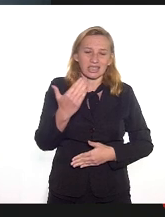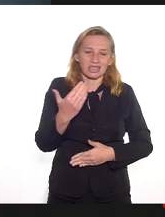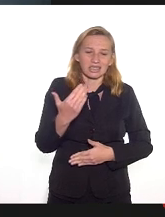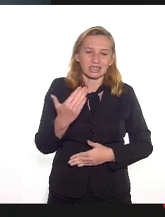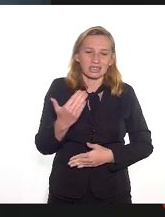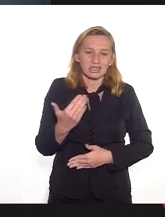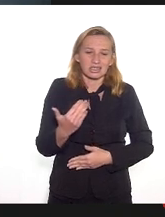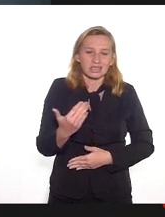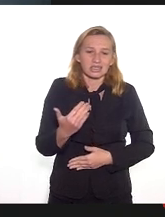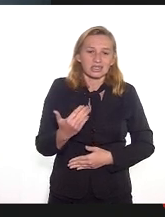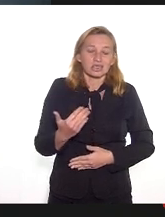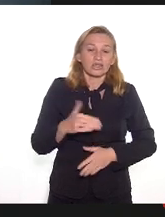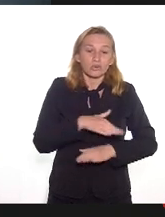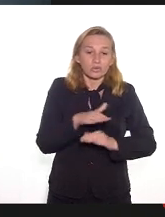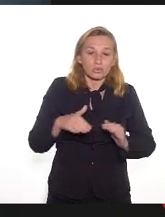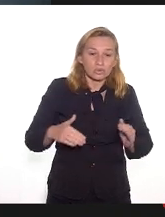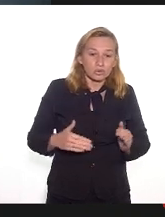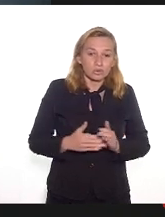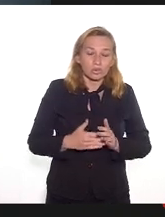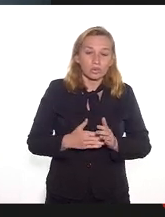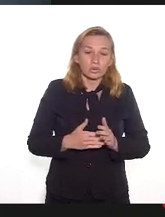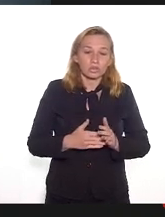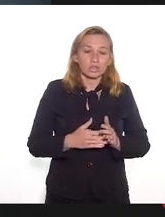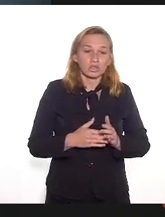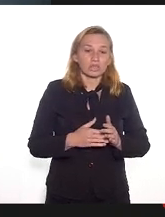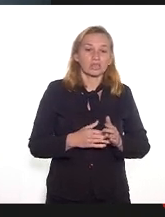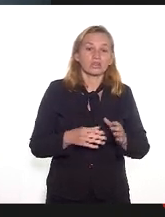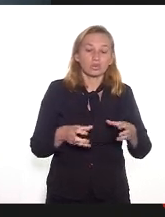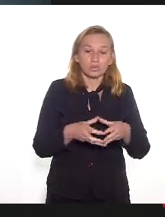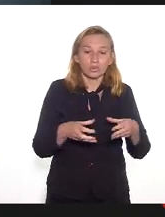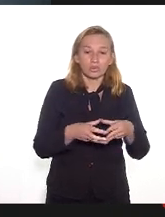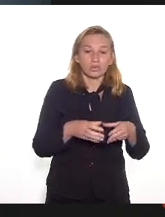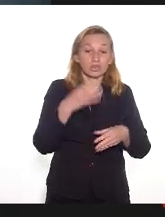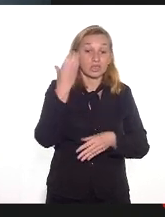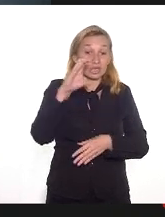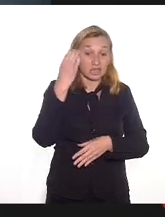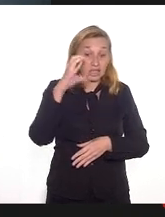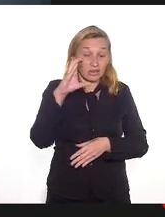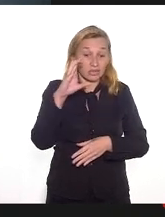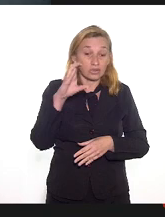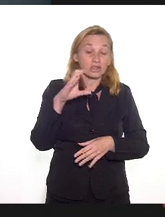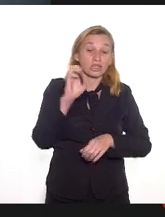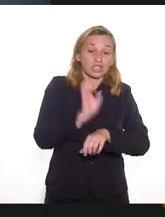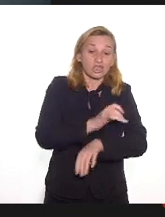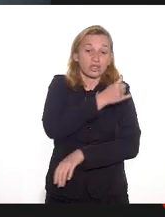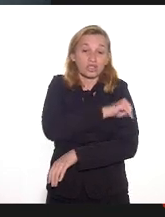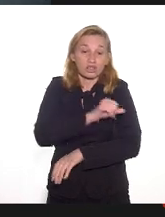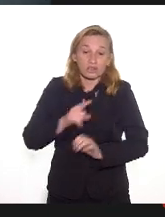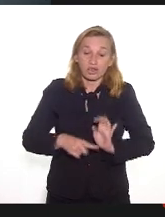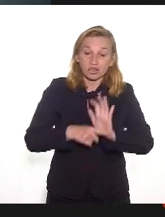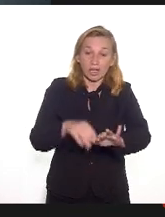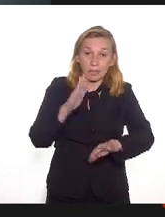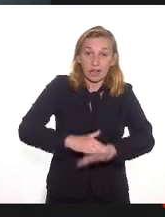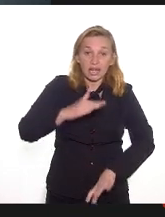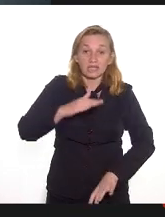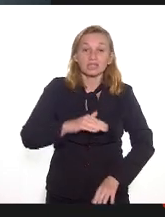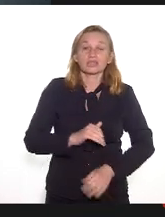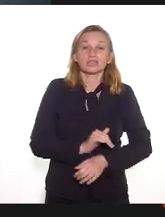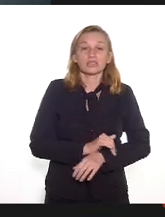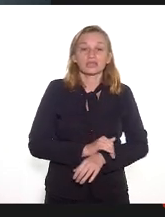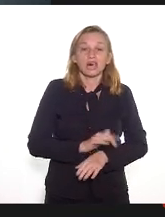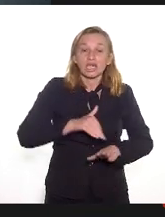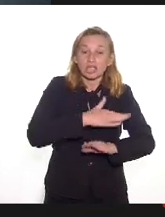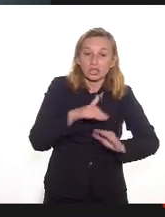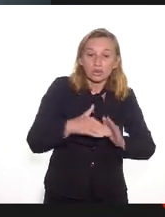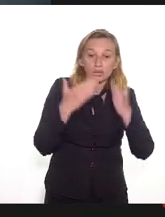certeza, a comunidade científica do Estado do Rio de Janeiro, que já contribui, vai contribuir ainda mais para que toda